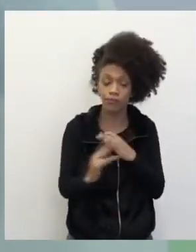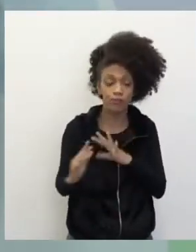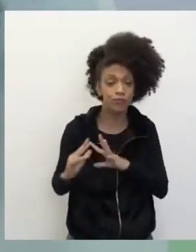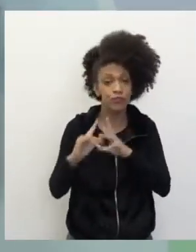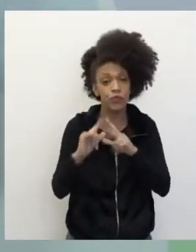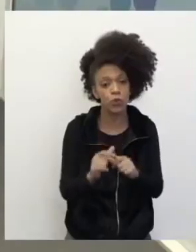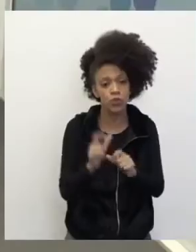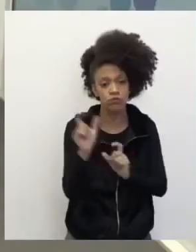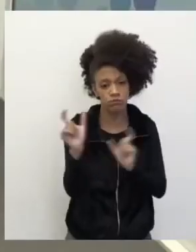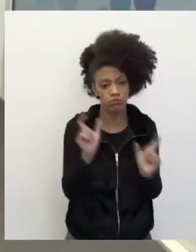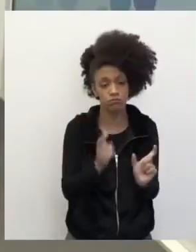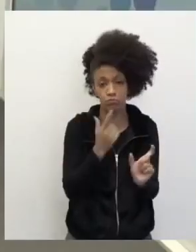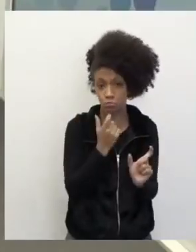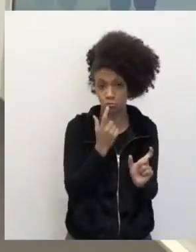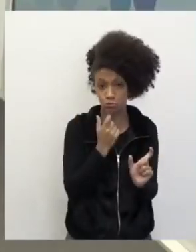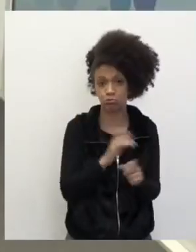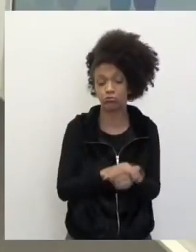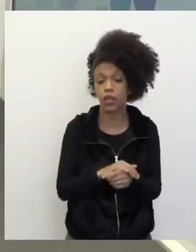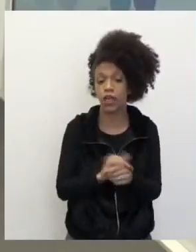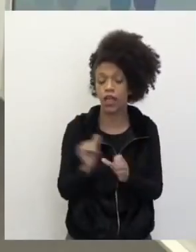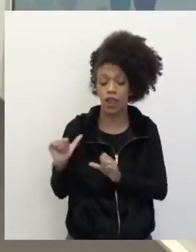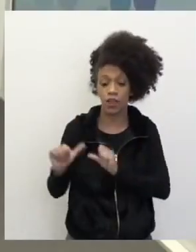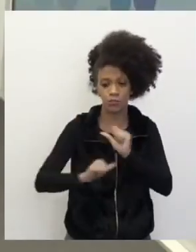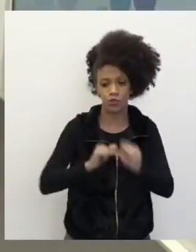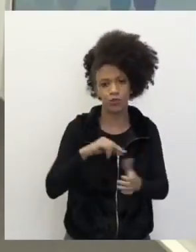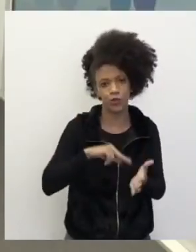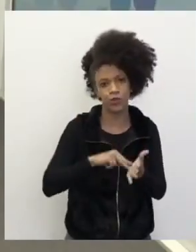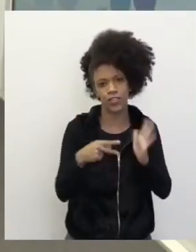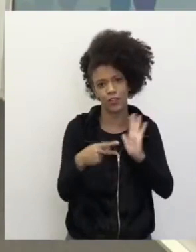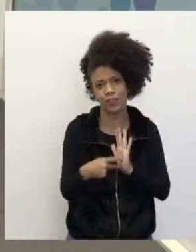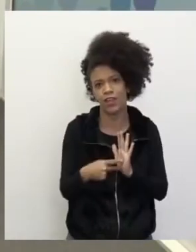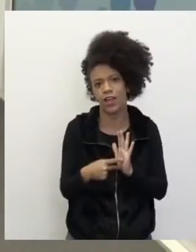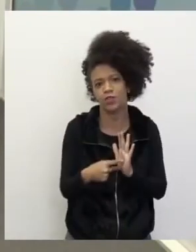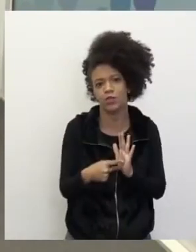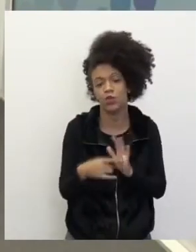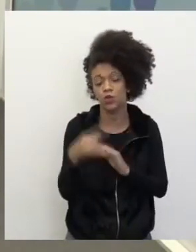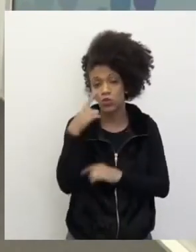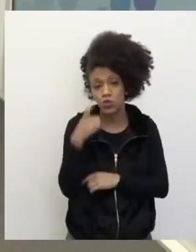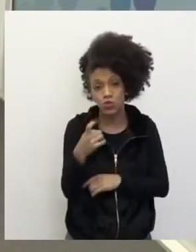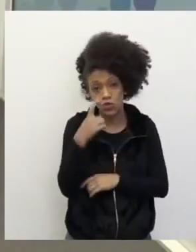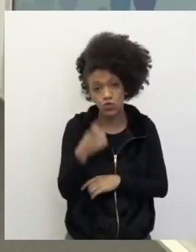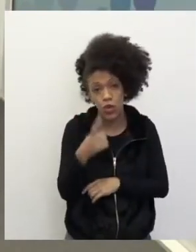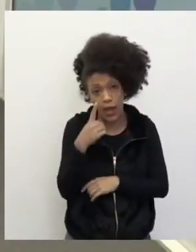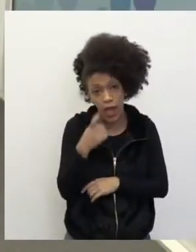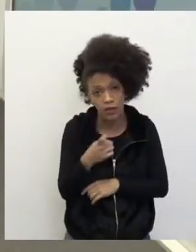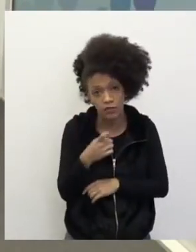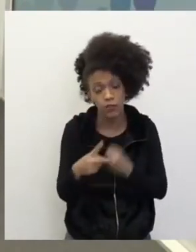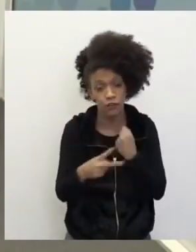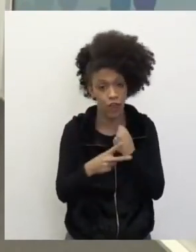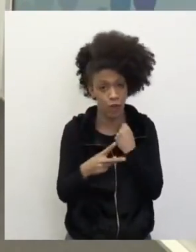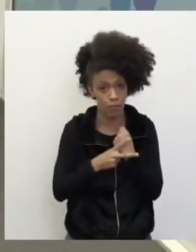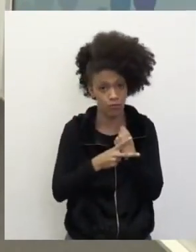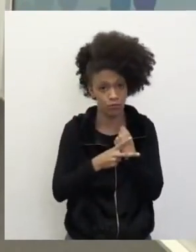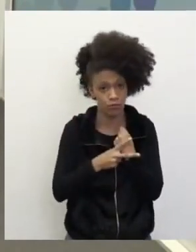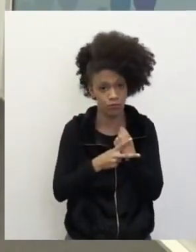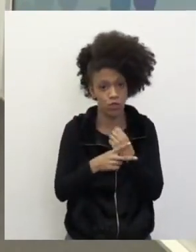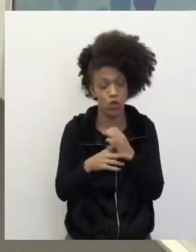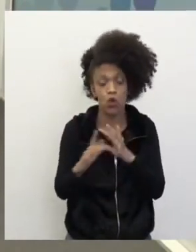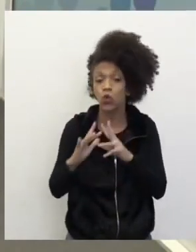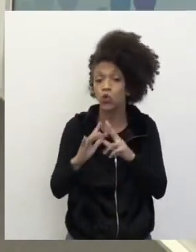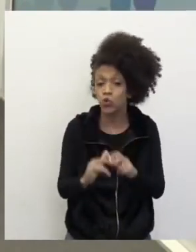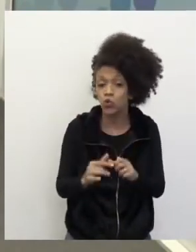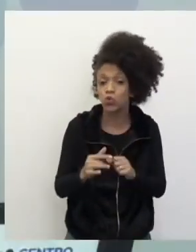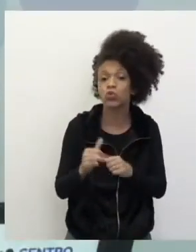em vermelho, elas modificam o sentido do choram, do verbo chorar. Tudo que modifica